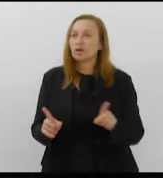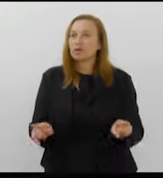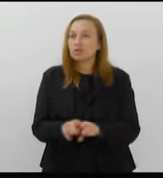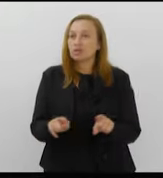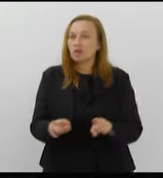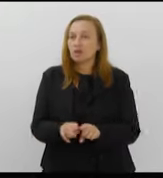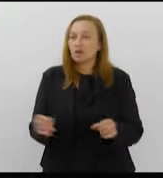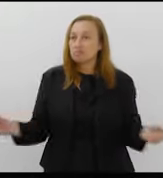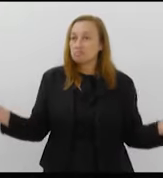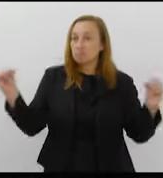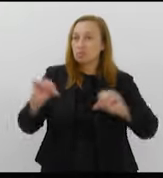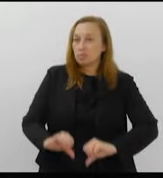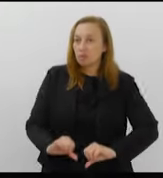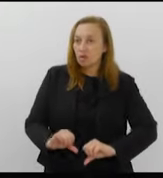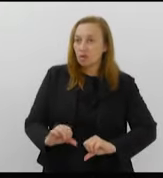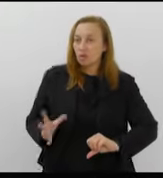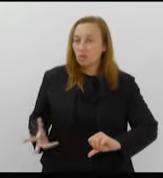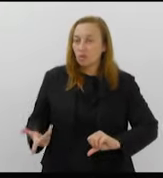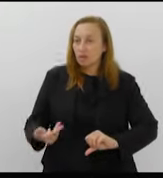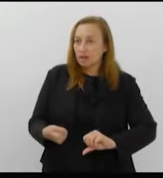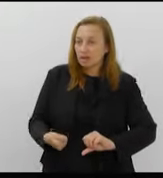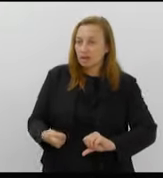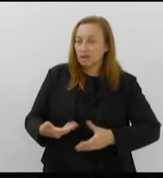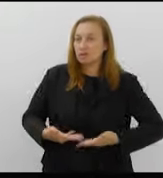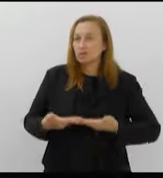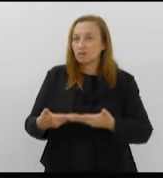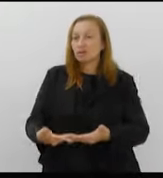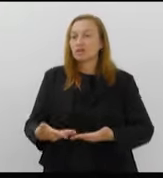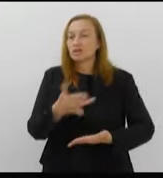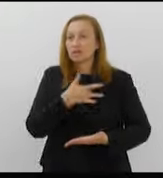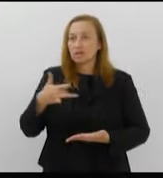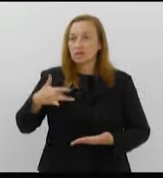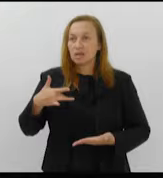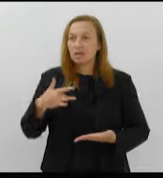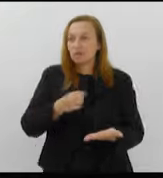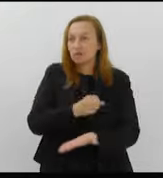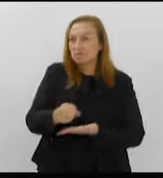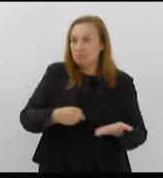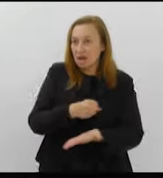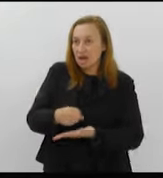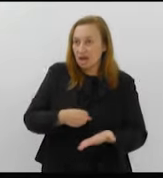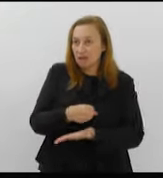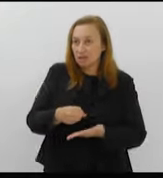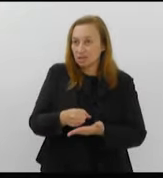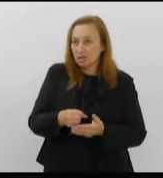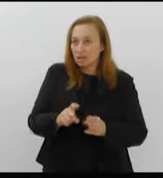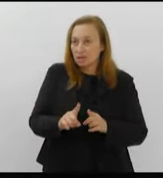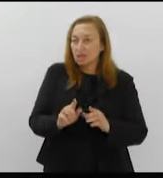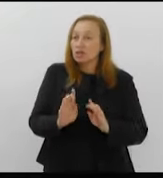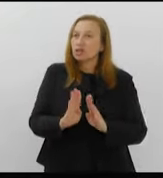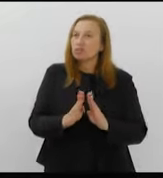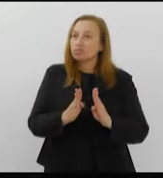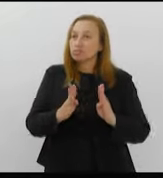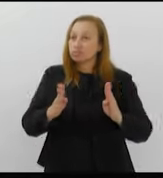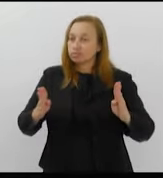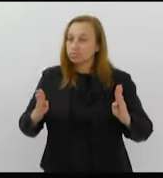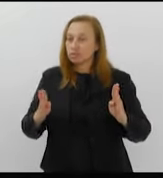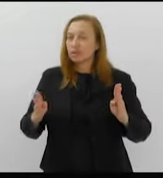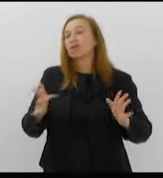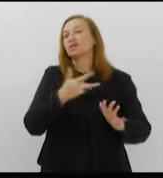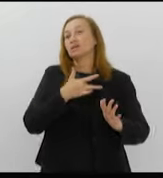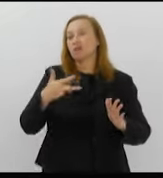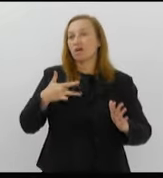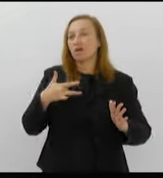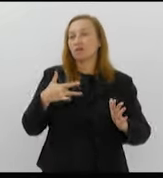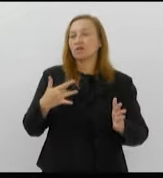a piora sensível da qualidade da oferta de saúde, saúde básica e de média complexidade, que é dever das unidades